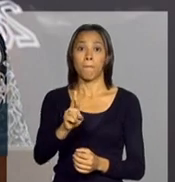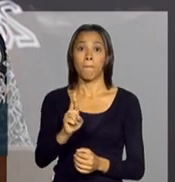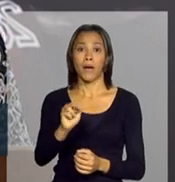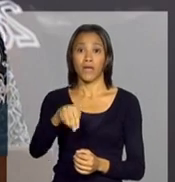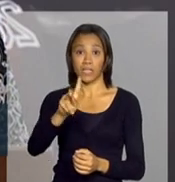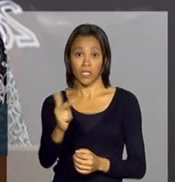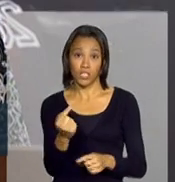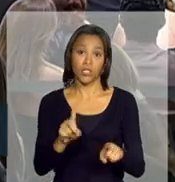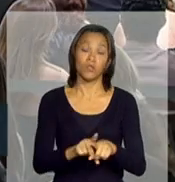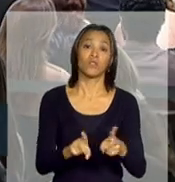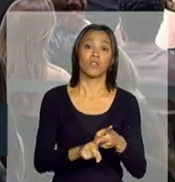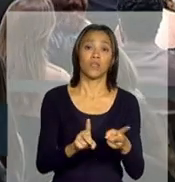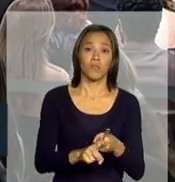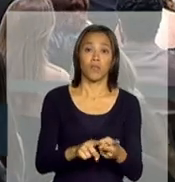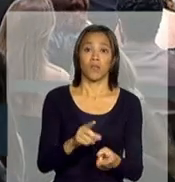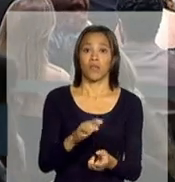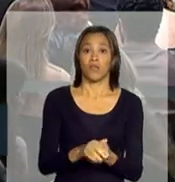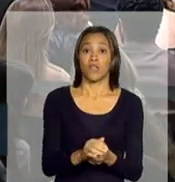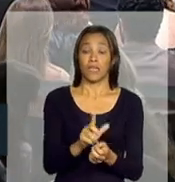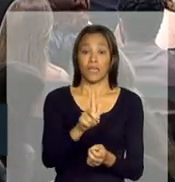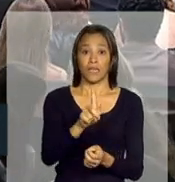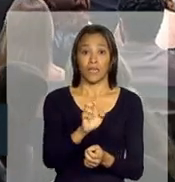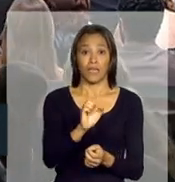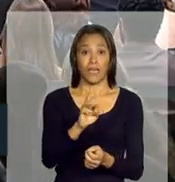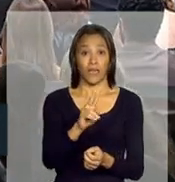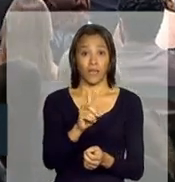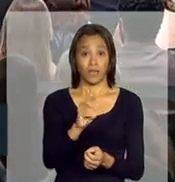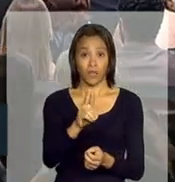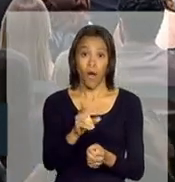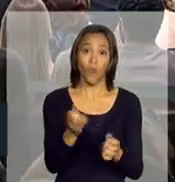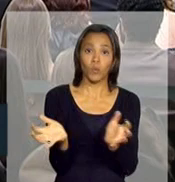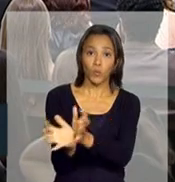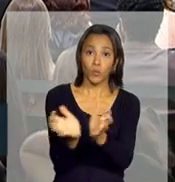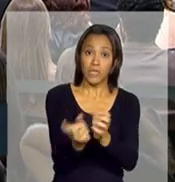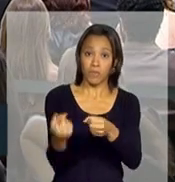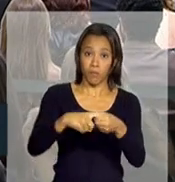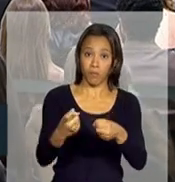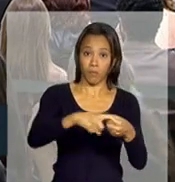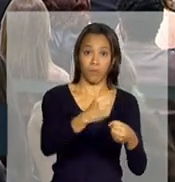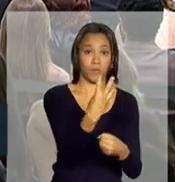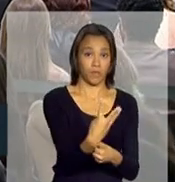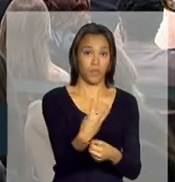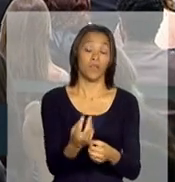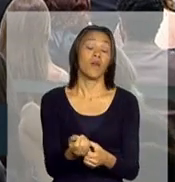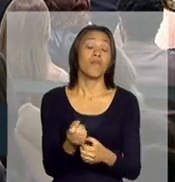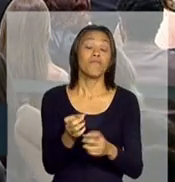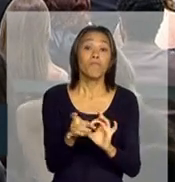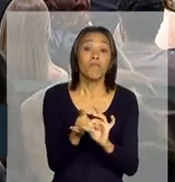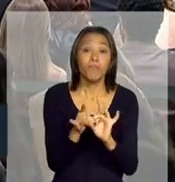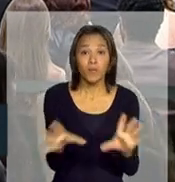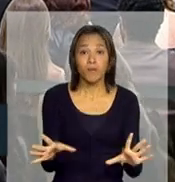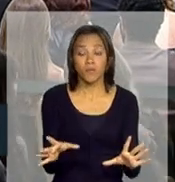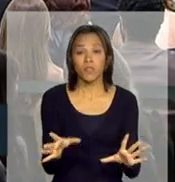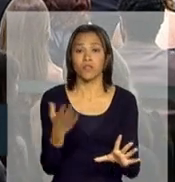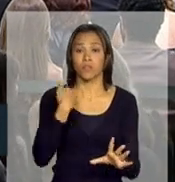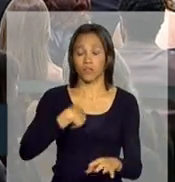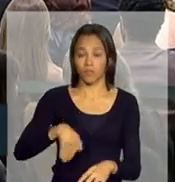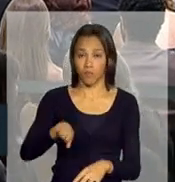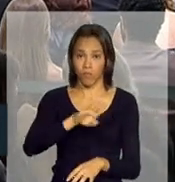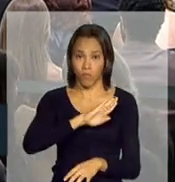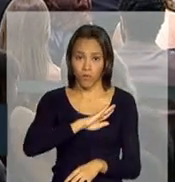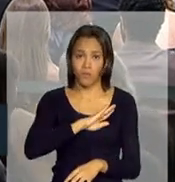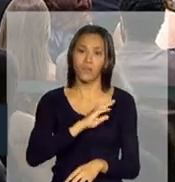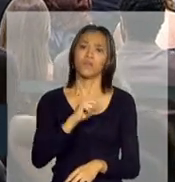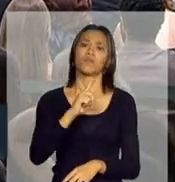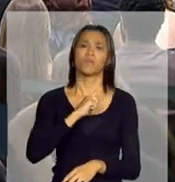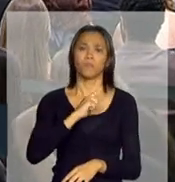General elétric e o grupo Gerdal essa parceria permite que nós